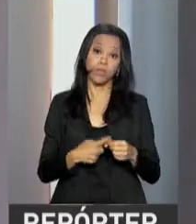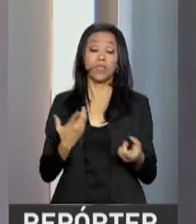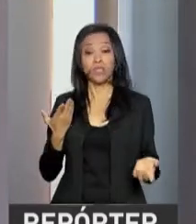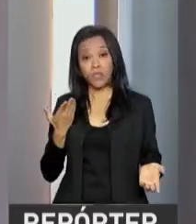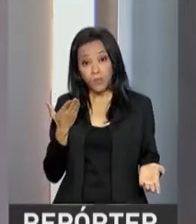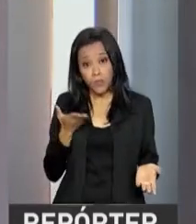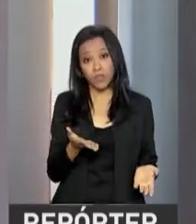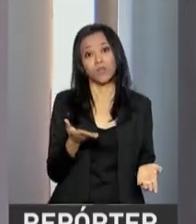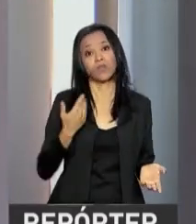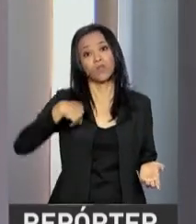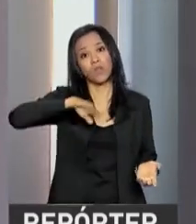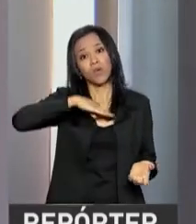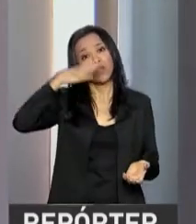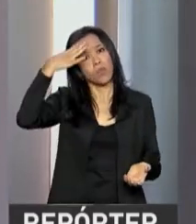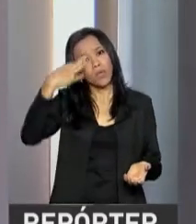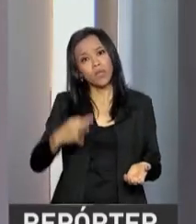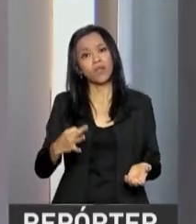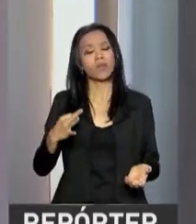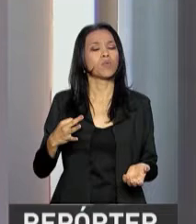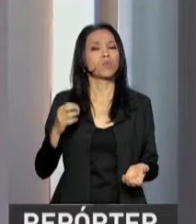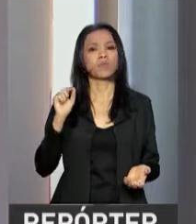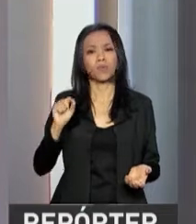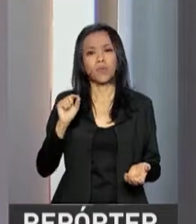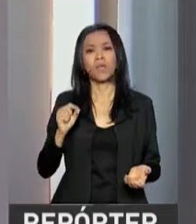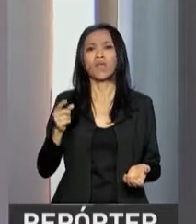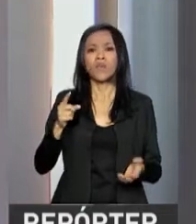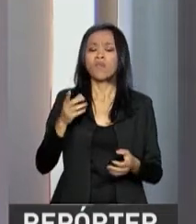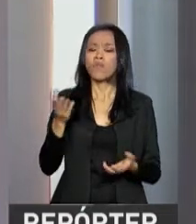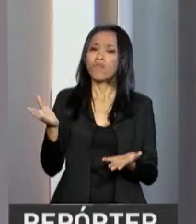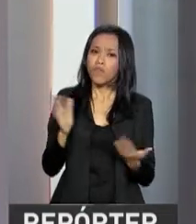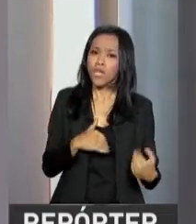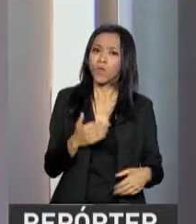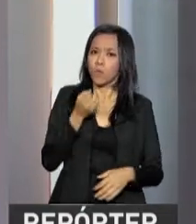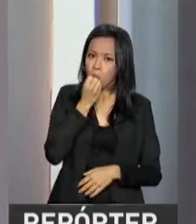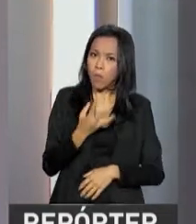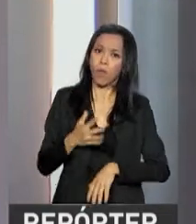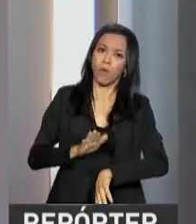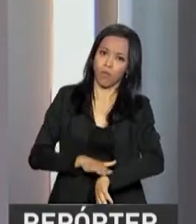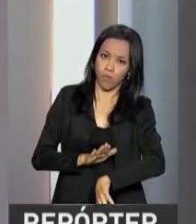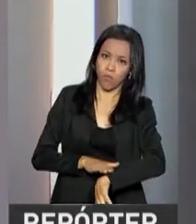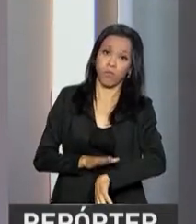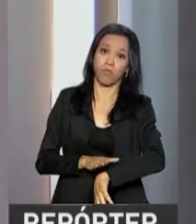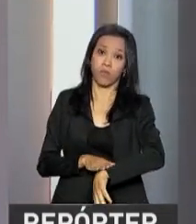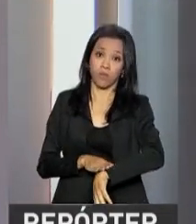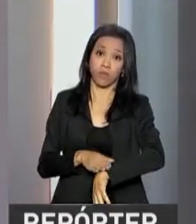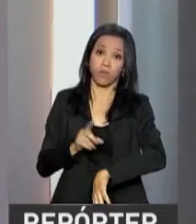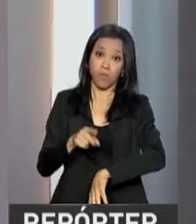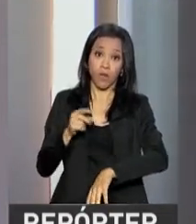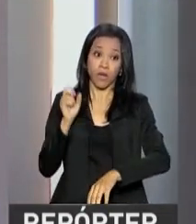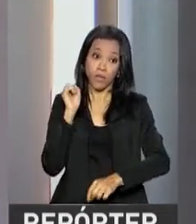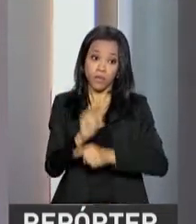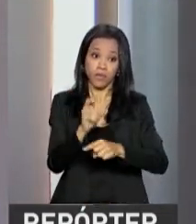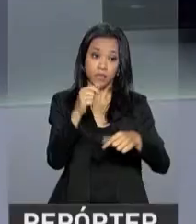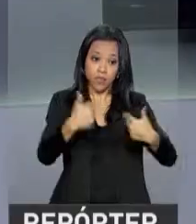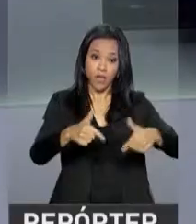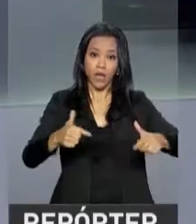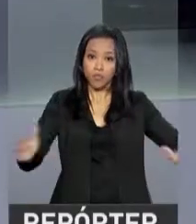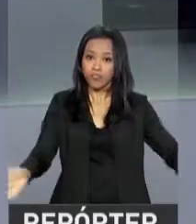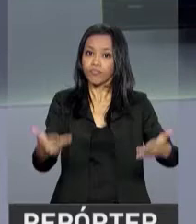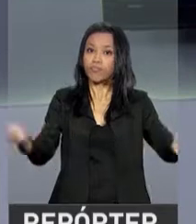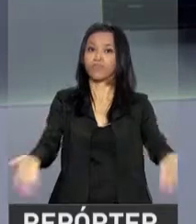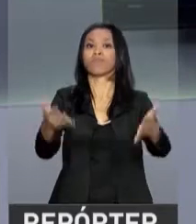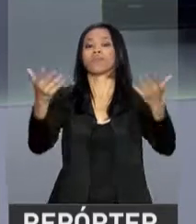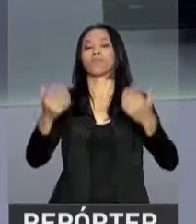nós entendemos que vem num bom momento na linha da geração de emprego e renda